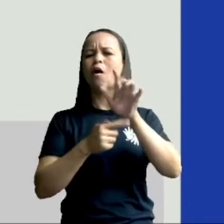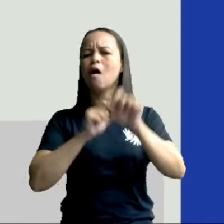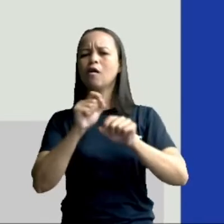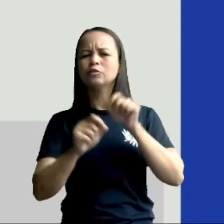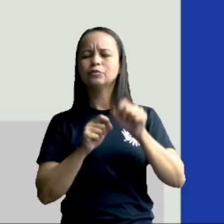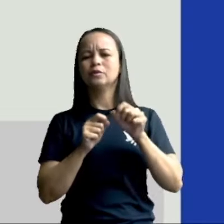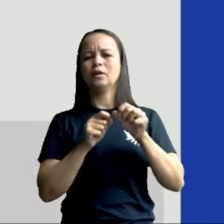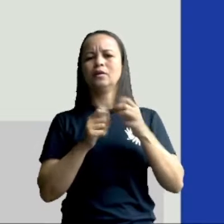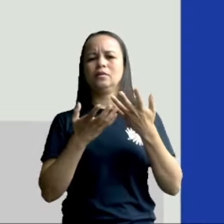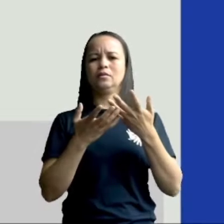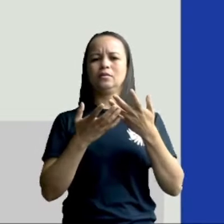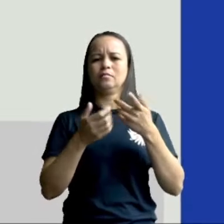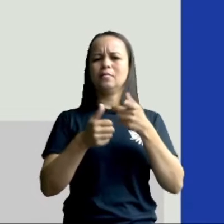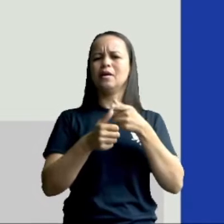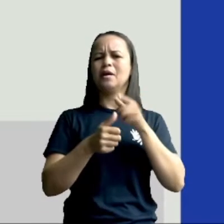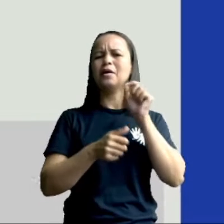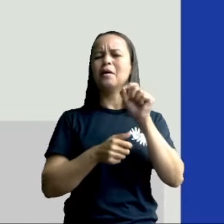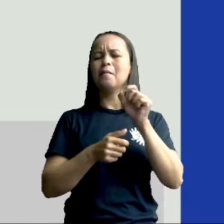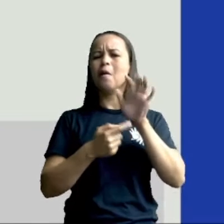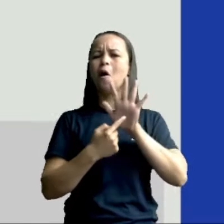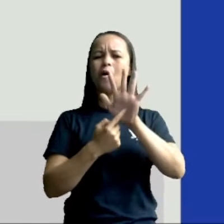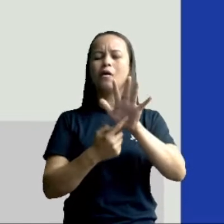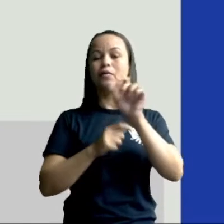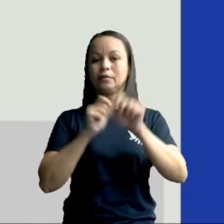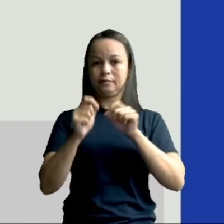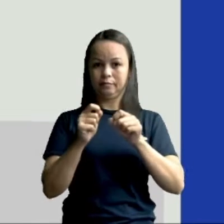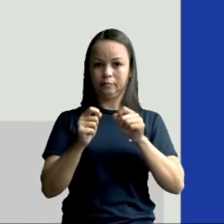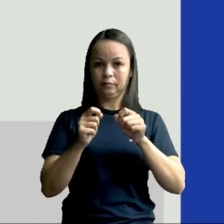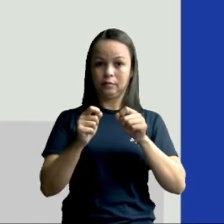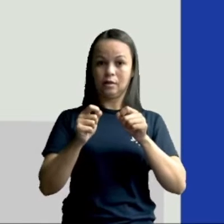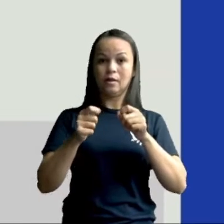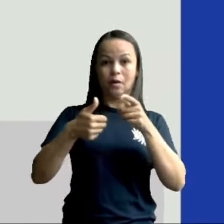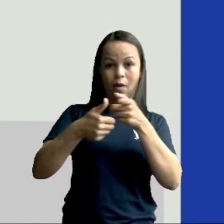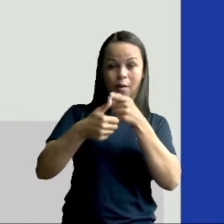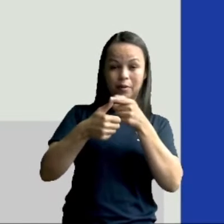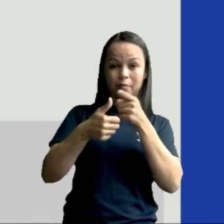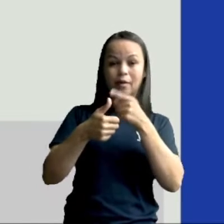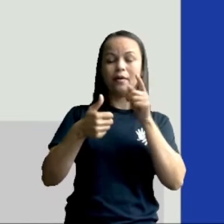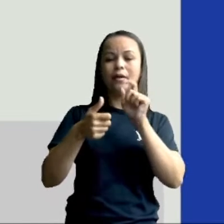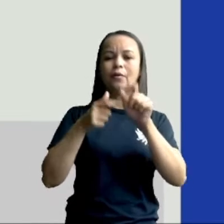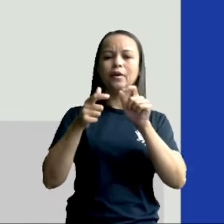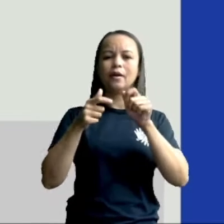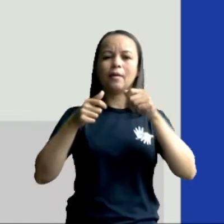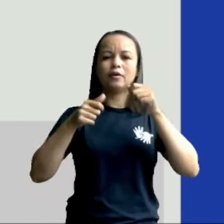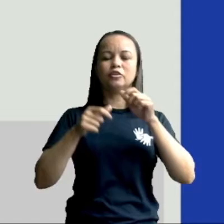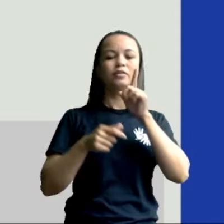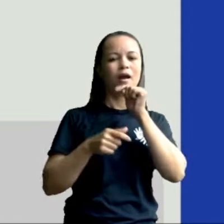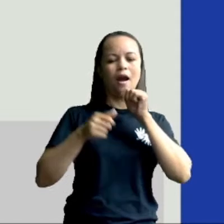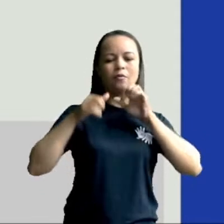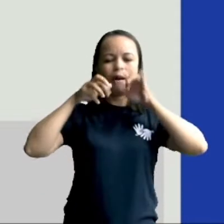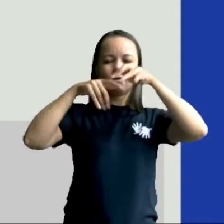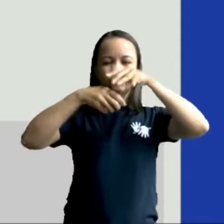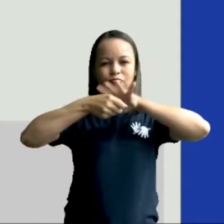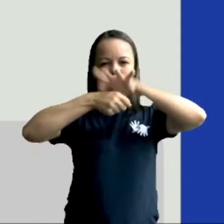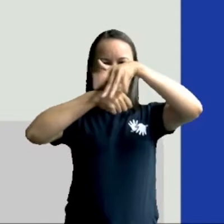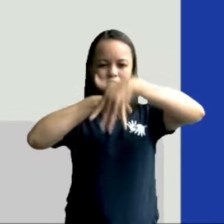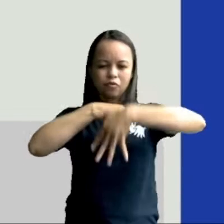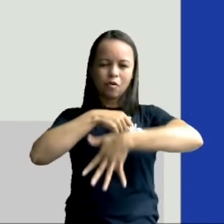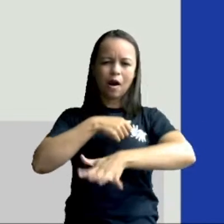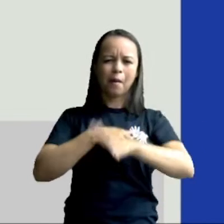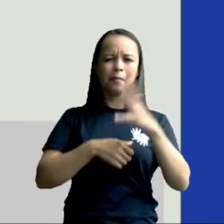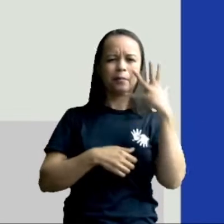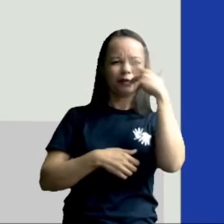a imagem está mostrando? Nós vimos que a primeira imagem é a imagem de uma cachoeira, muito bonita, um